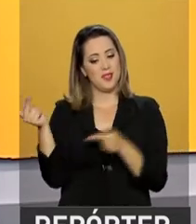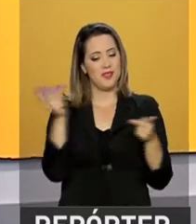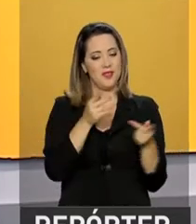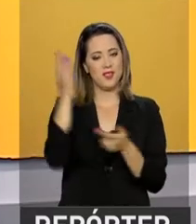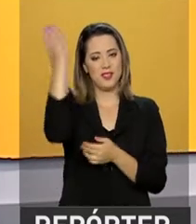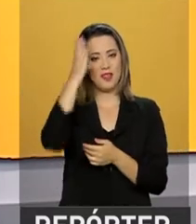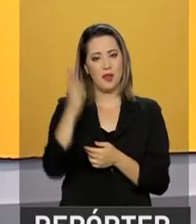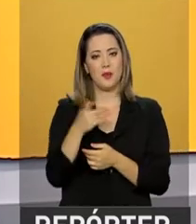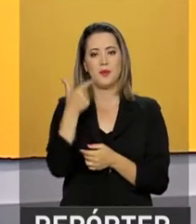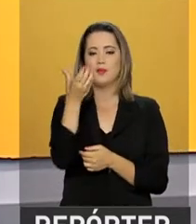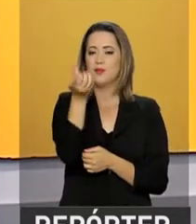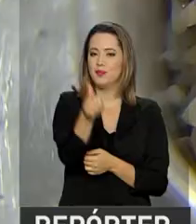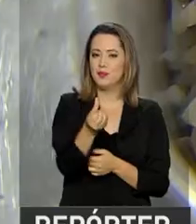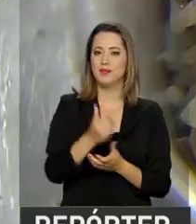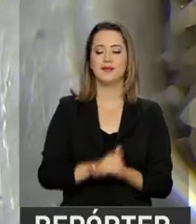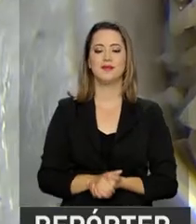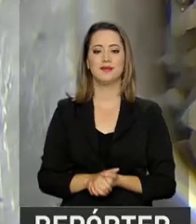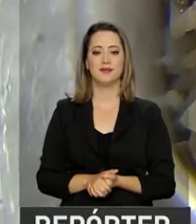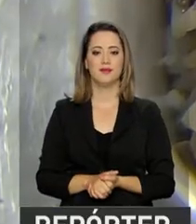2016